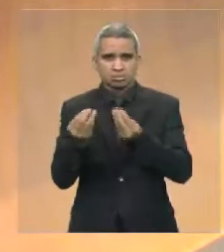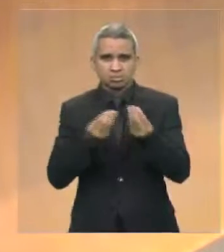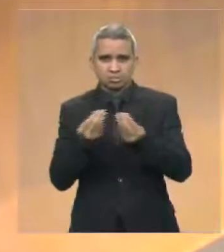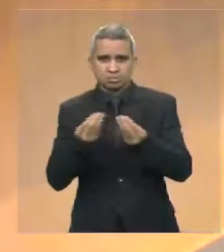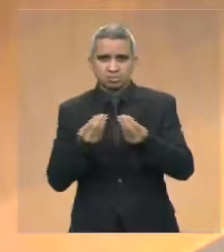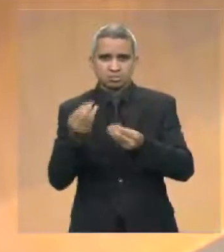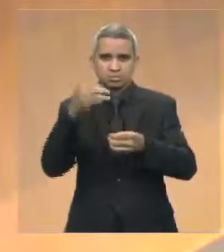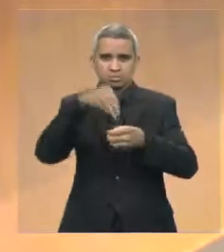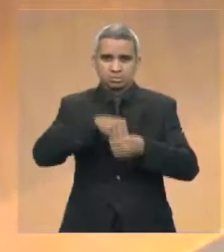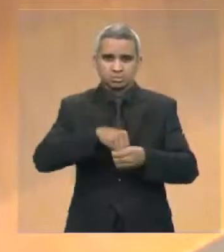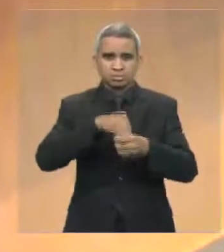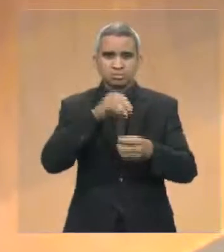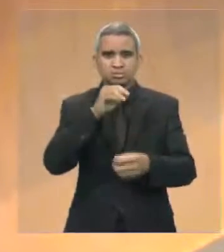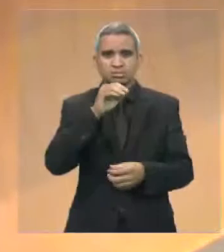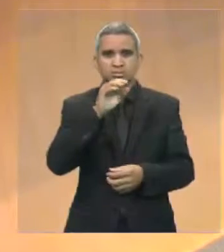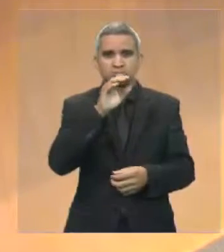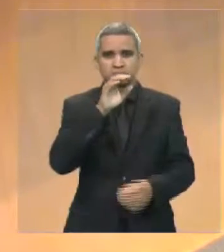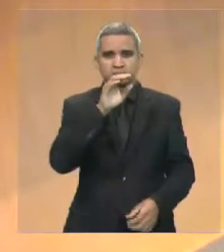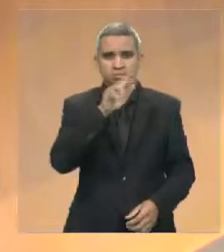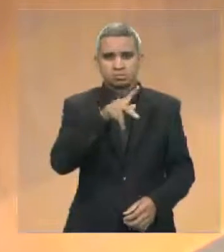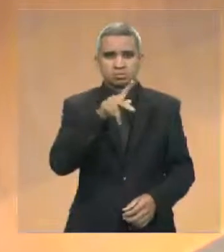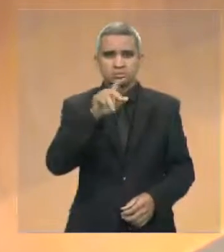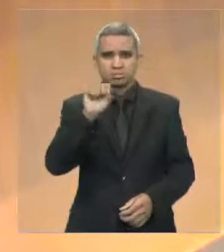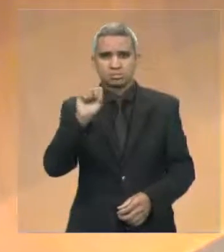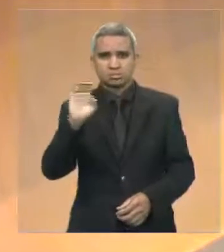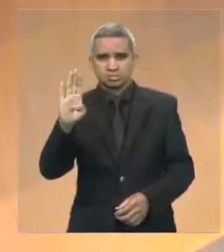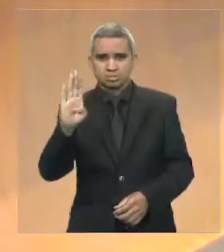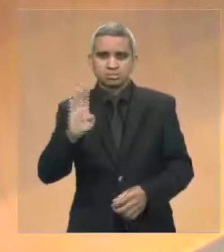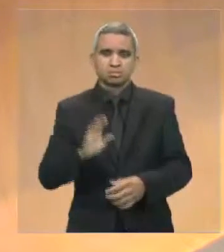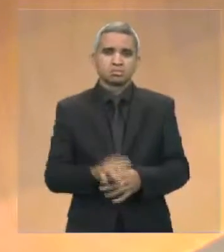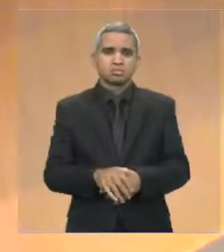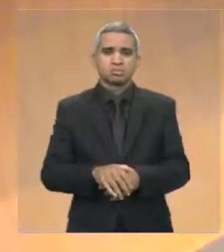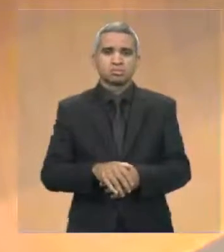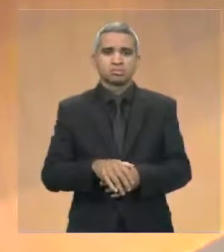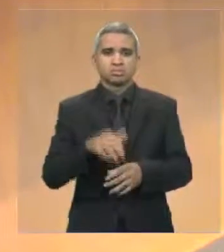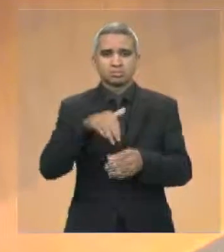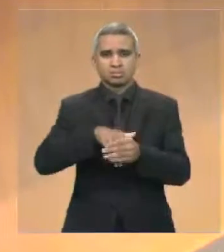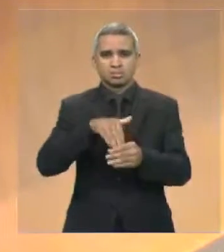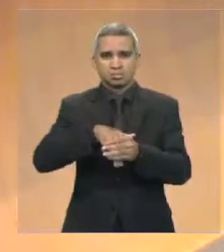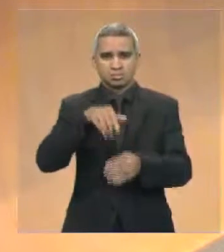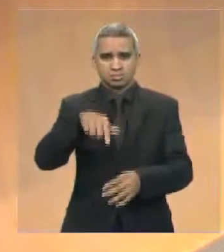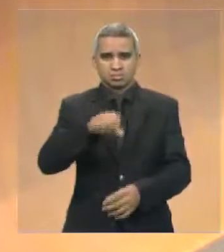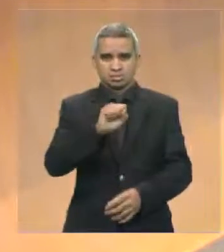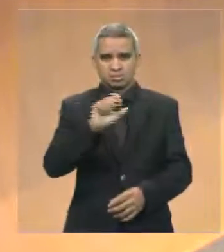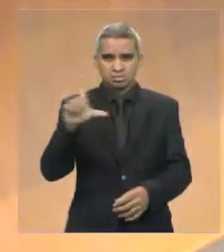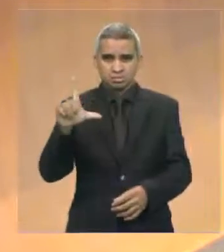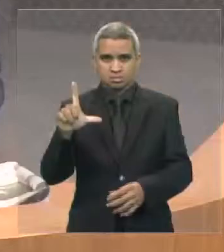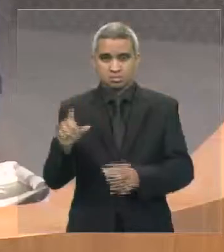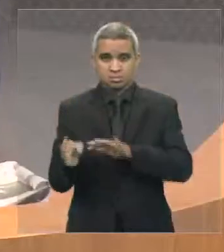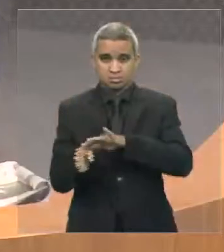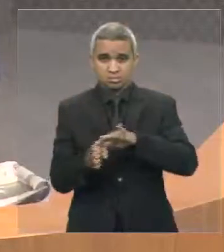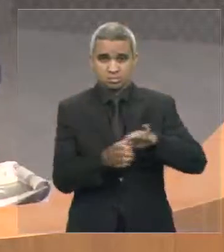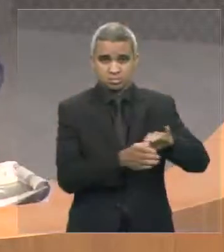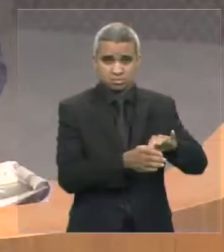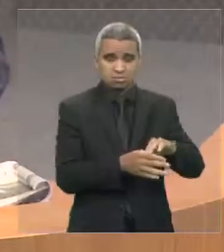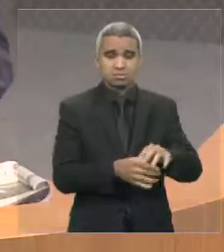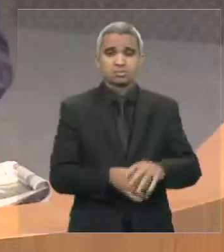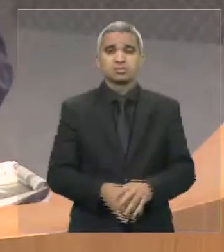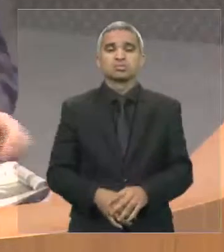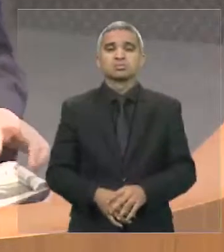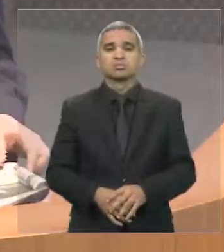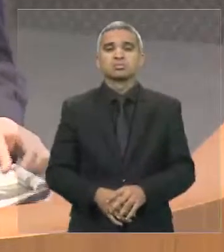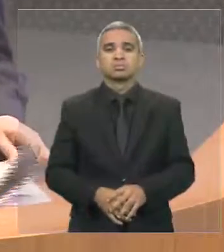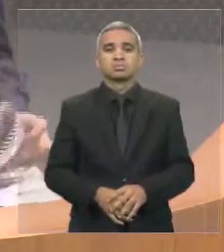Partido Socialista Brasileiro em relação às eleições de São Luís. Em segundo lugar, senhor presidente, eu retomo